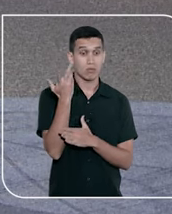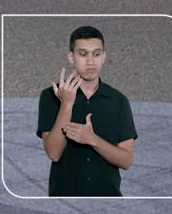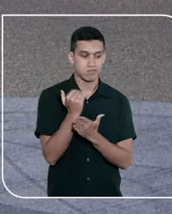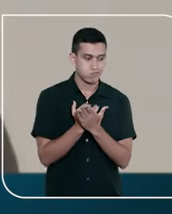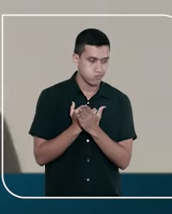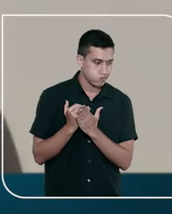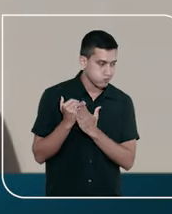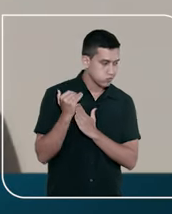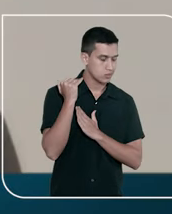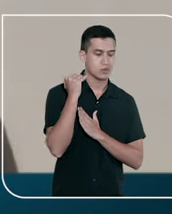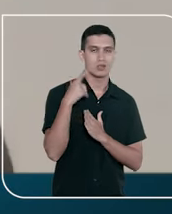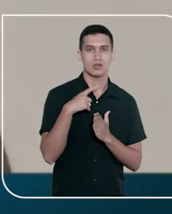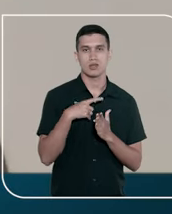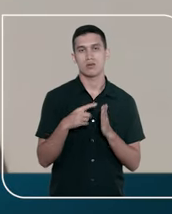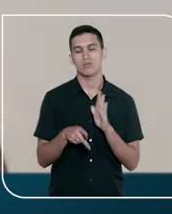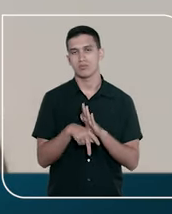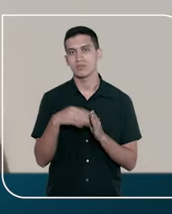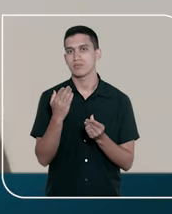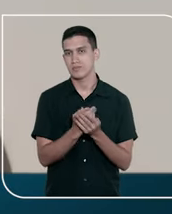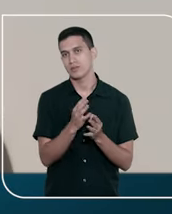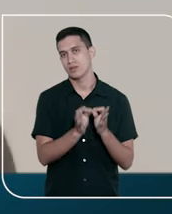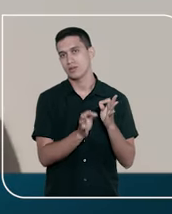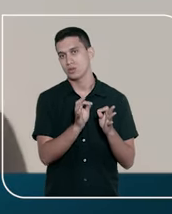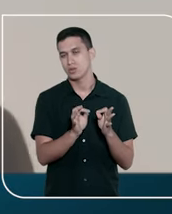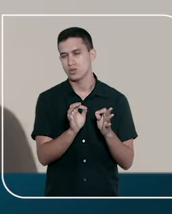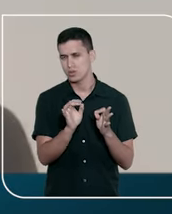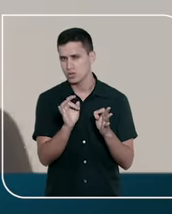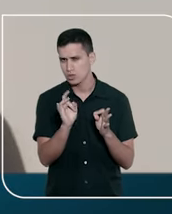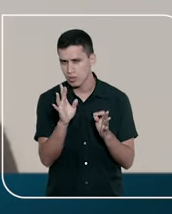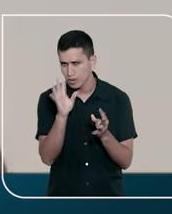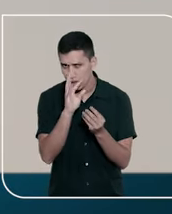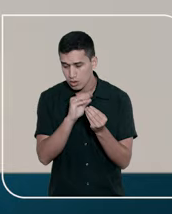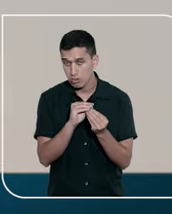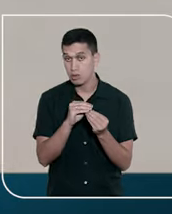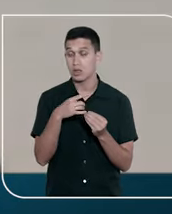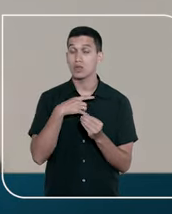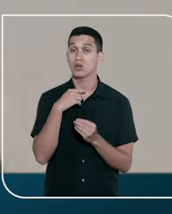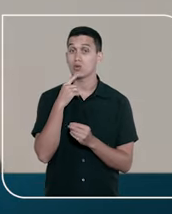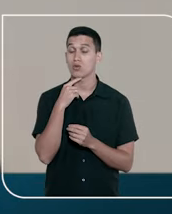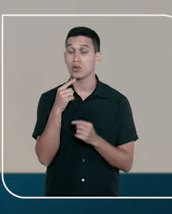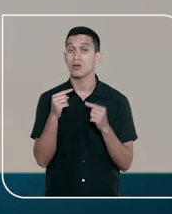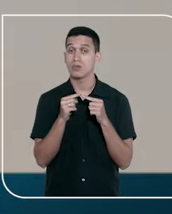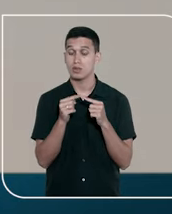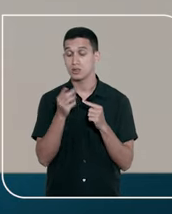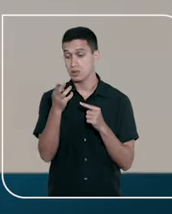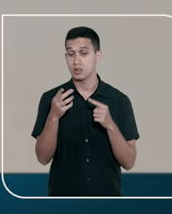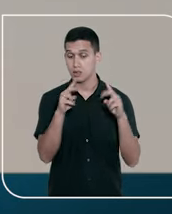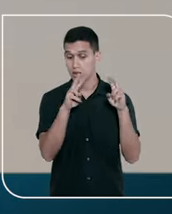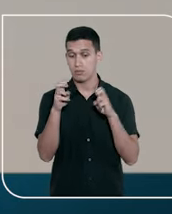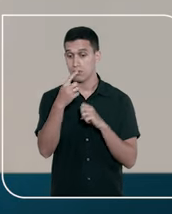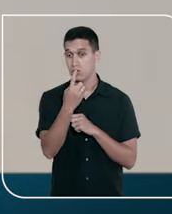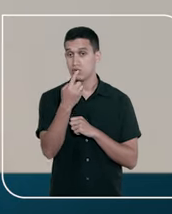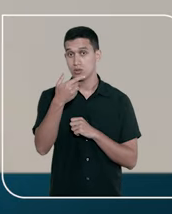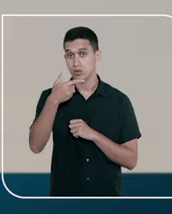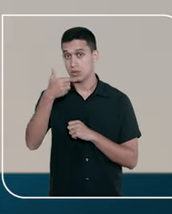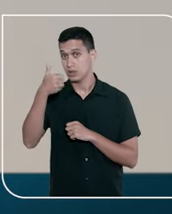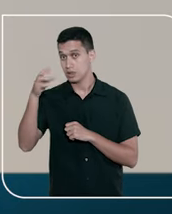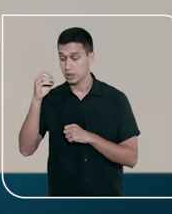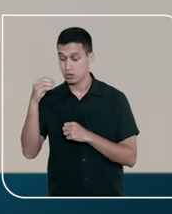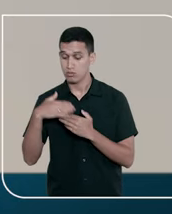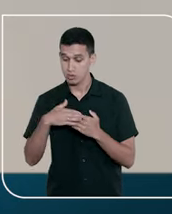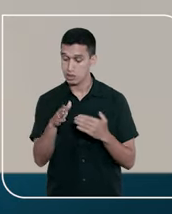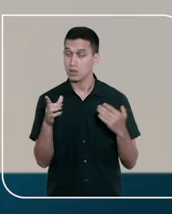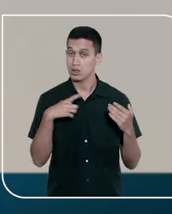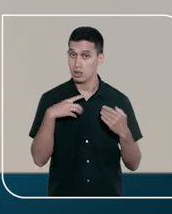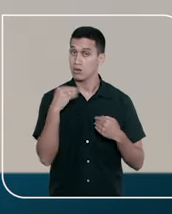judicialização. E só para terminar, não obstante esse posicionamento do tema 1210, nós vamos ter oportunidade,